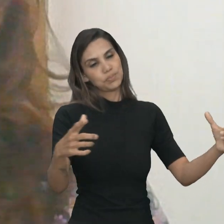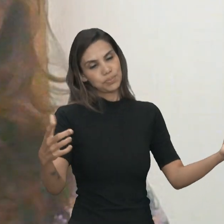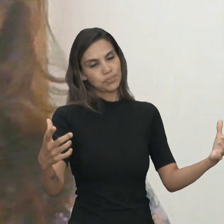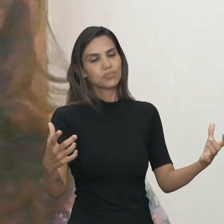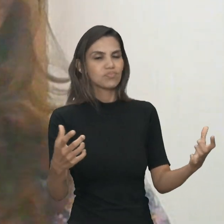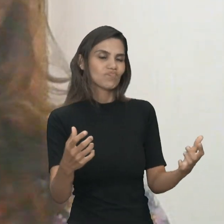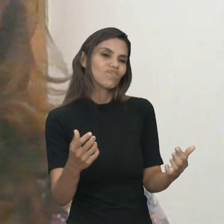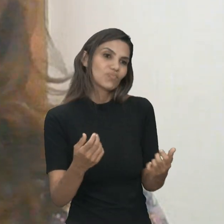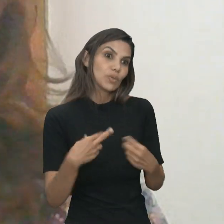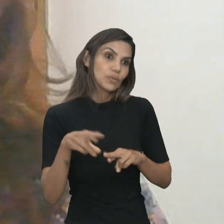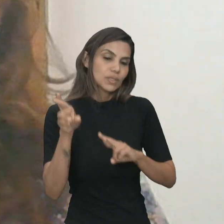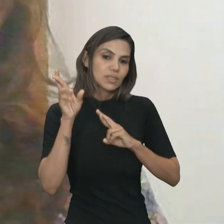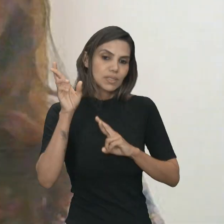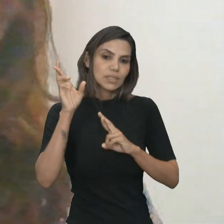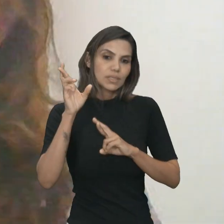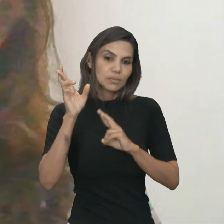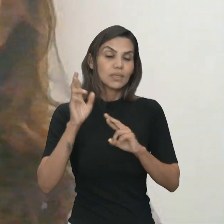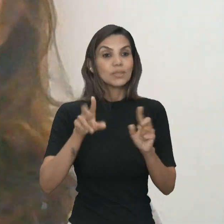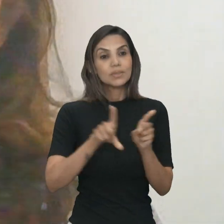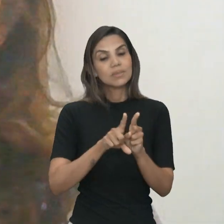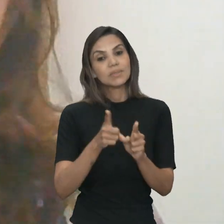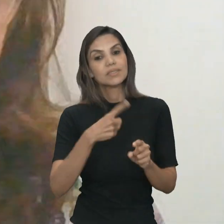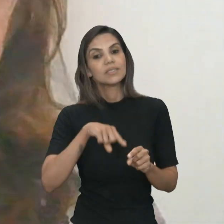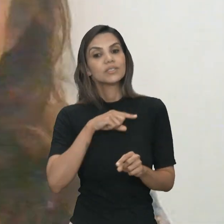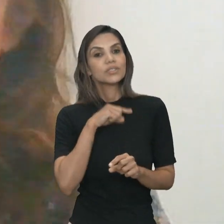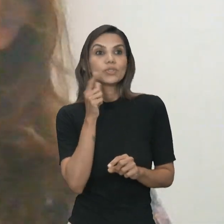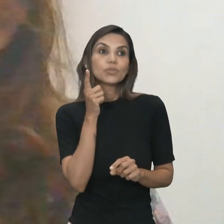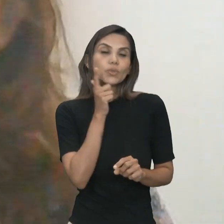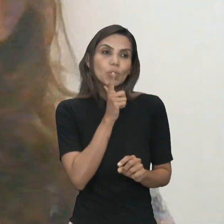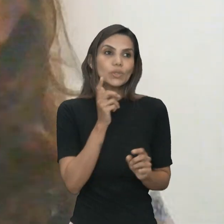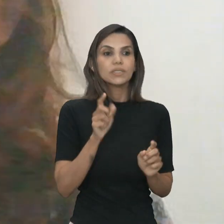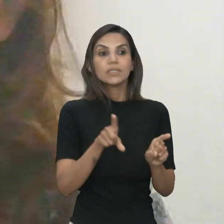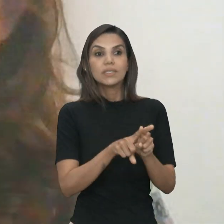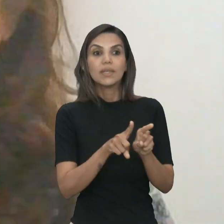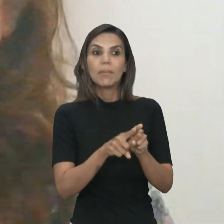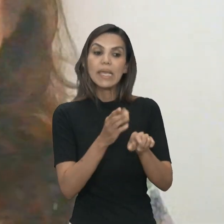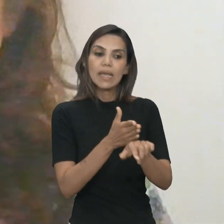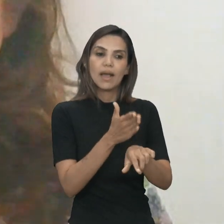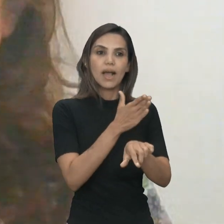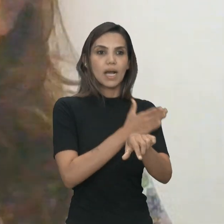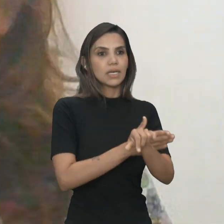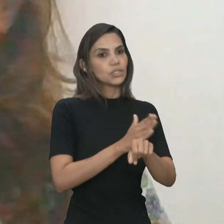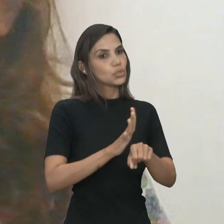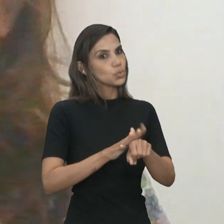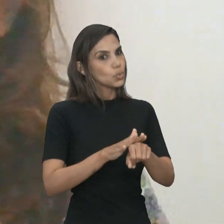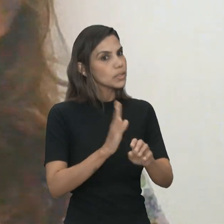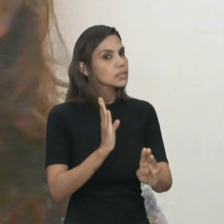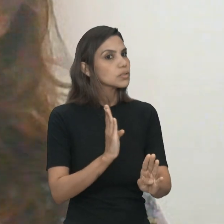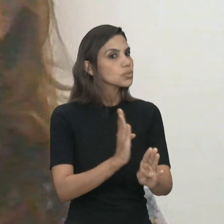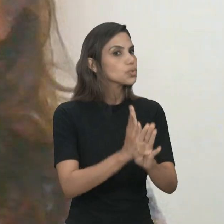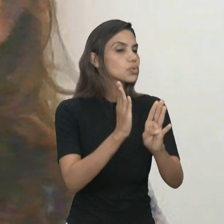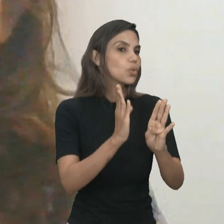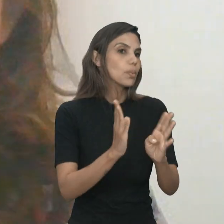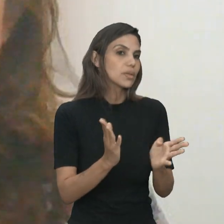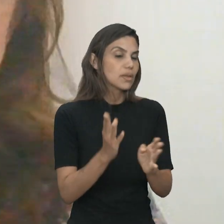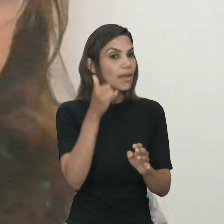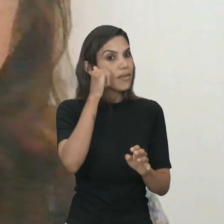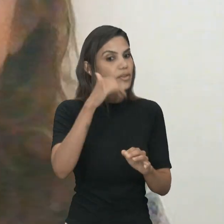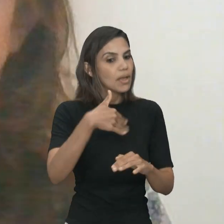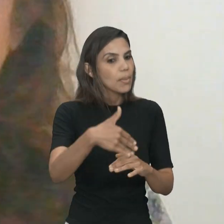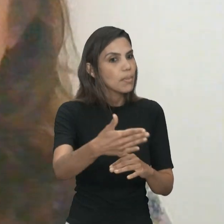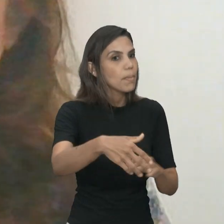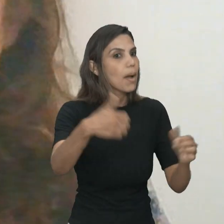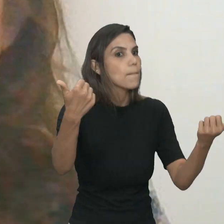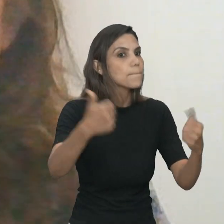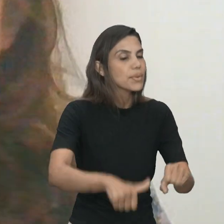epidemiológico. E a gente, com isso, consiga, claro, identificar precocemente os agravos todos, né, que existem e, de